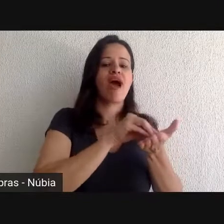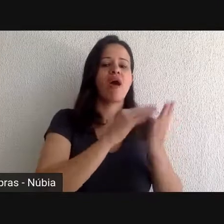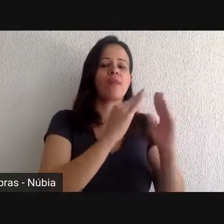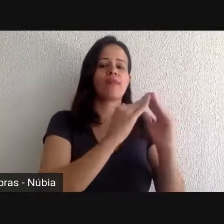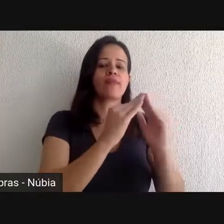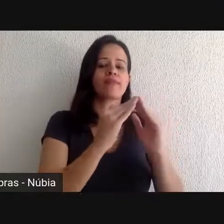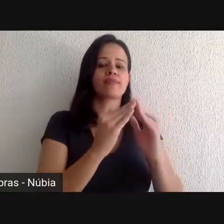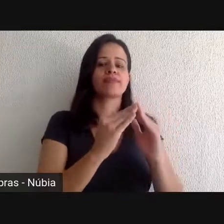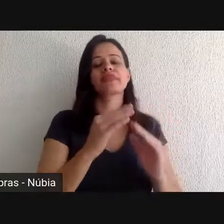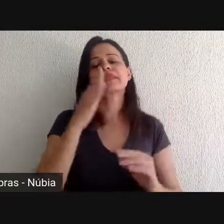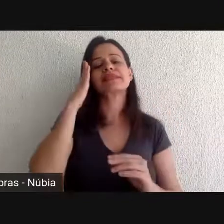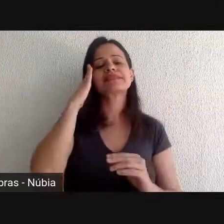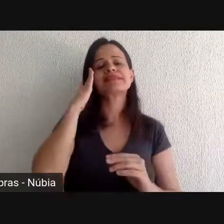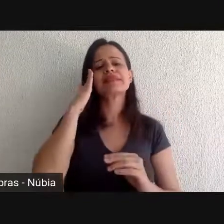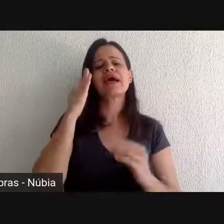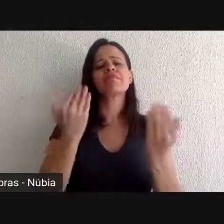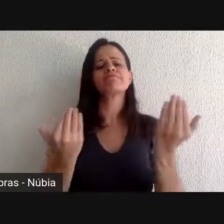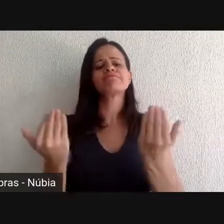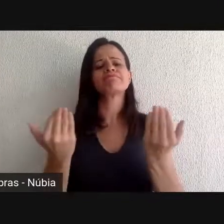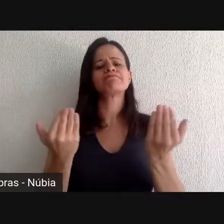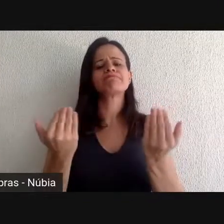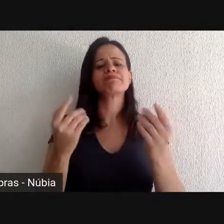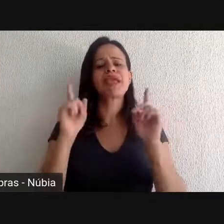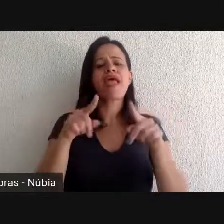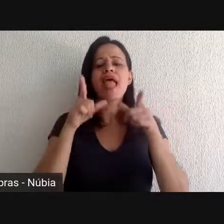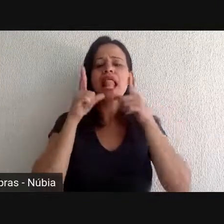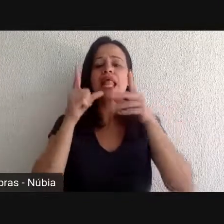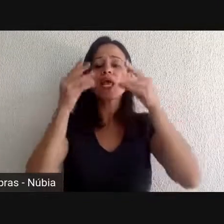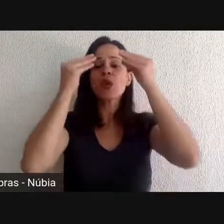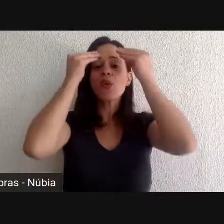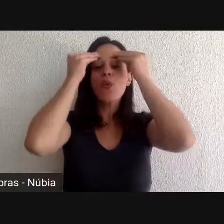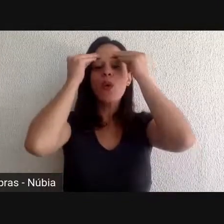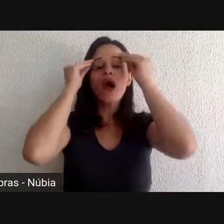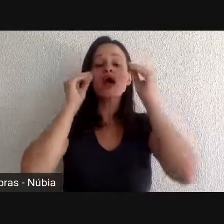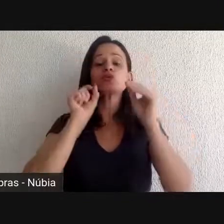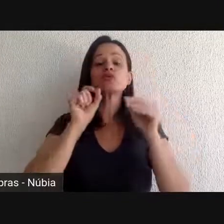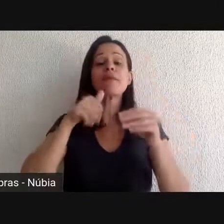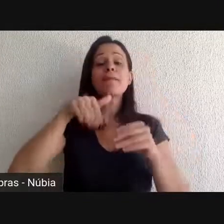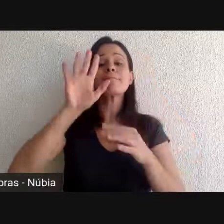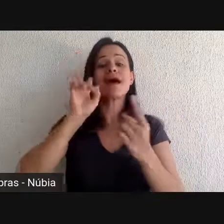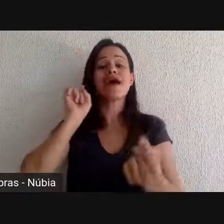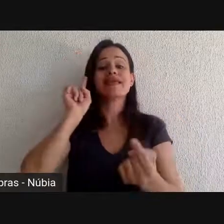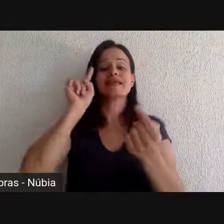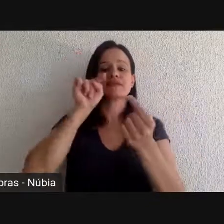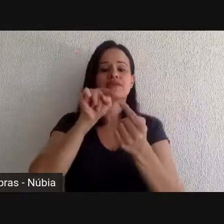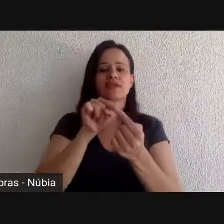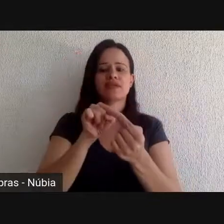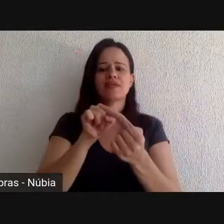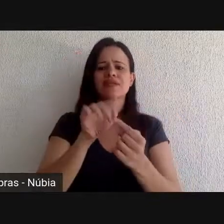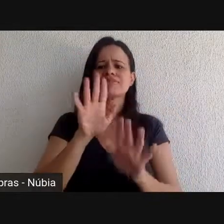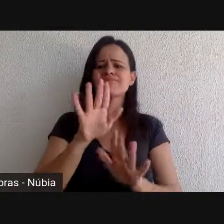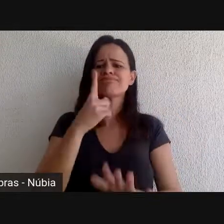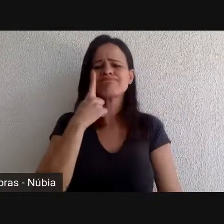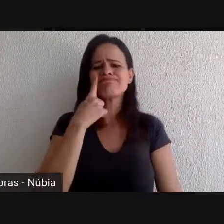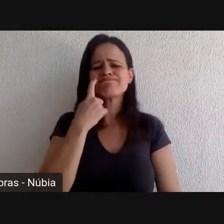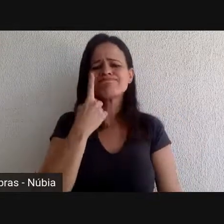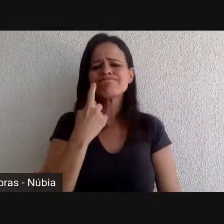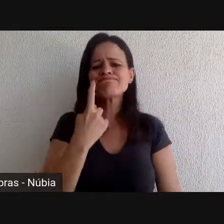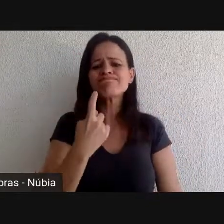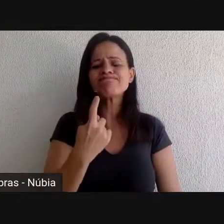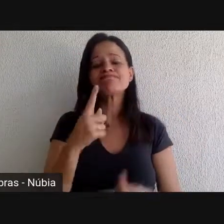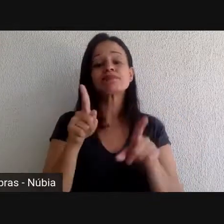público passa a experimentar, desde então, uma linguagem mais finalística. E é muito interessante e